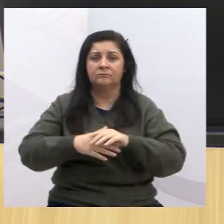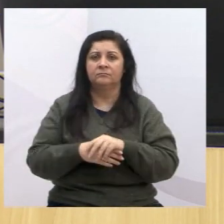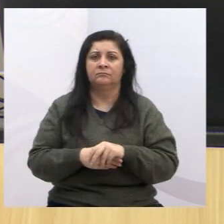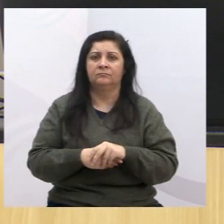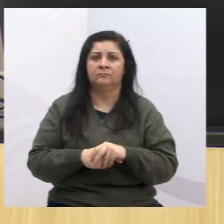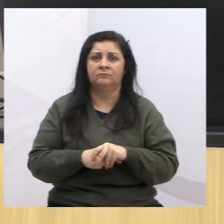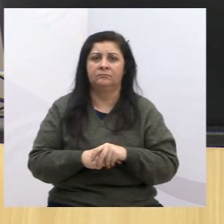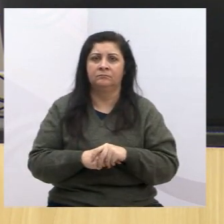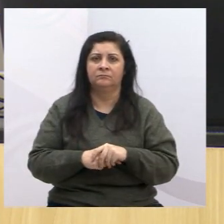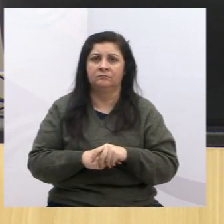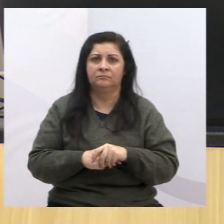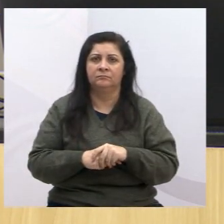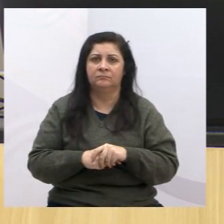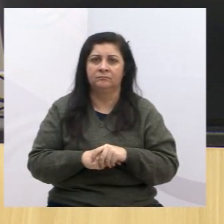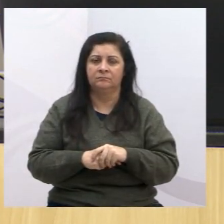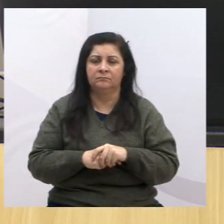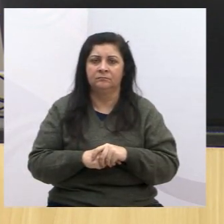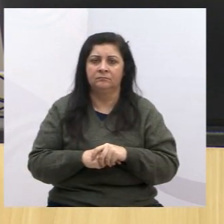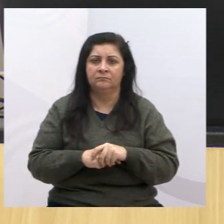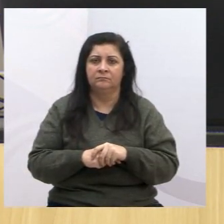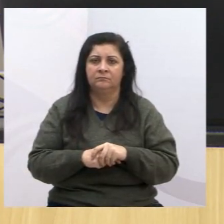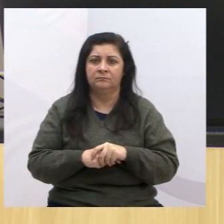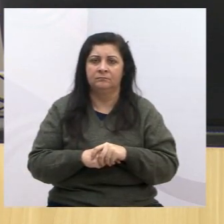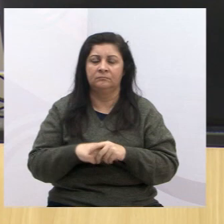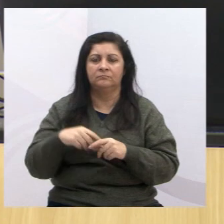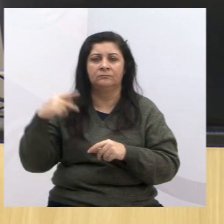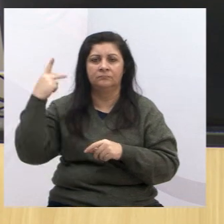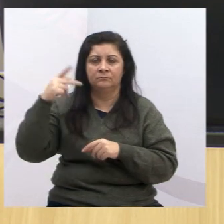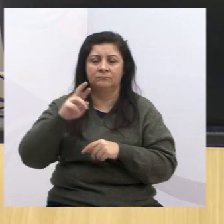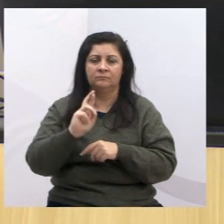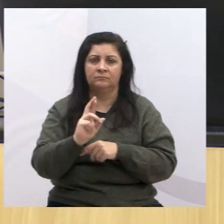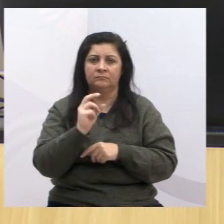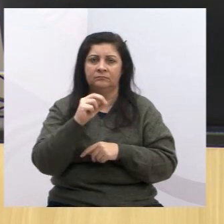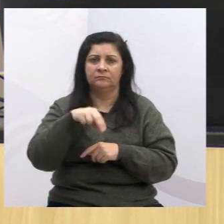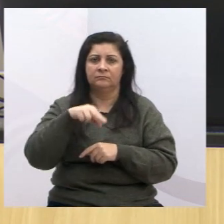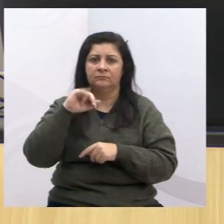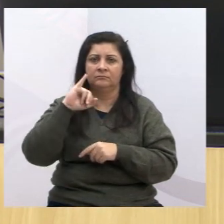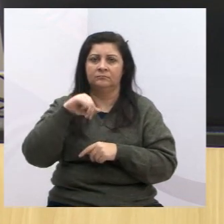habituais para a divulgação da presente manifestação. Vereador Roninha.